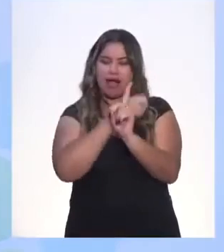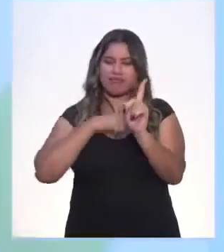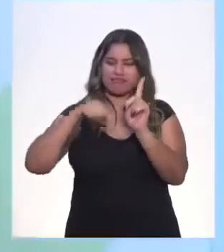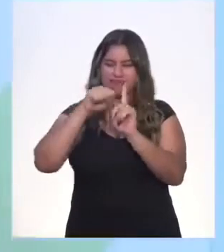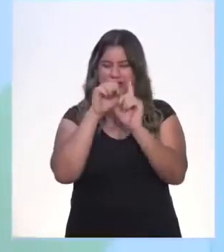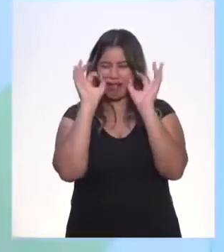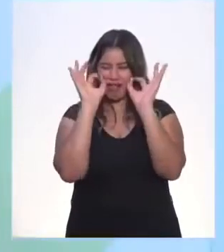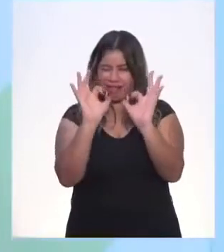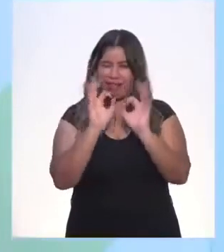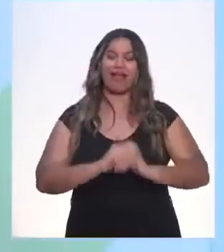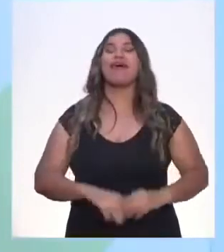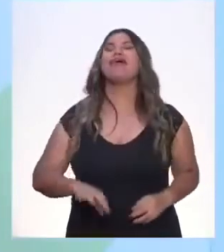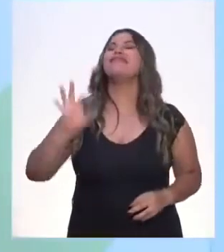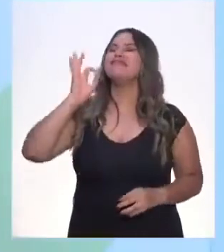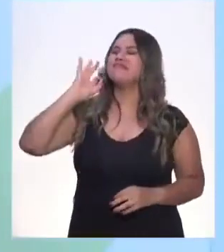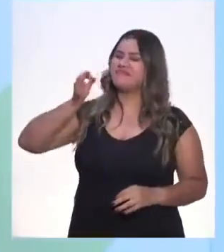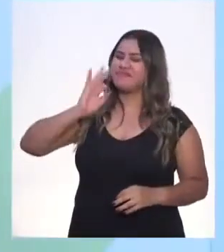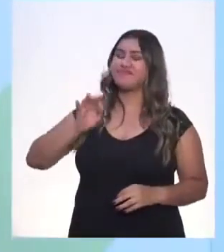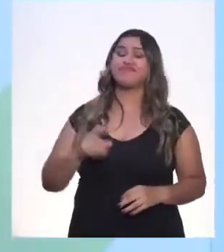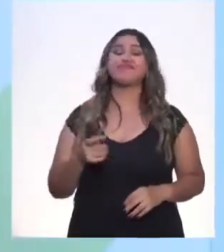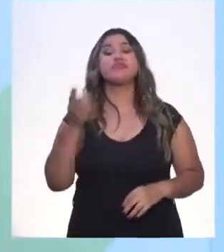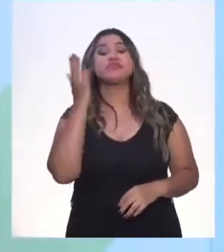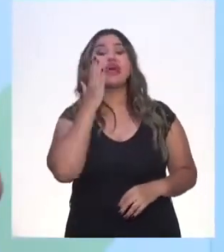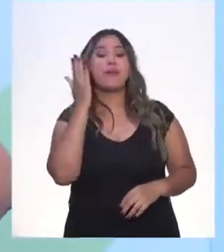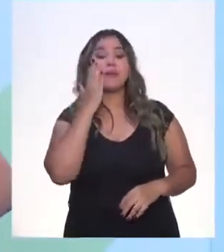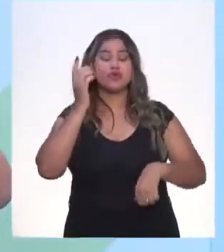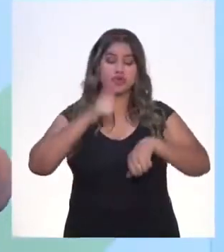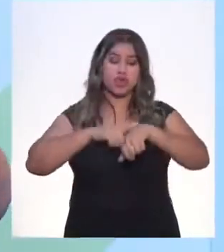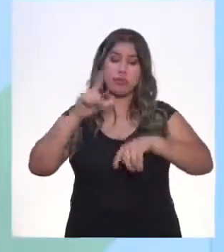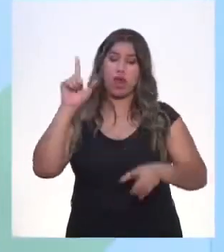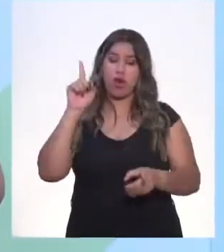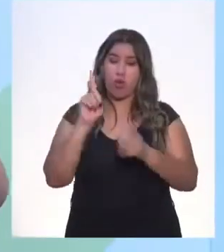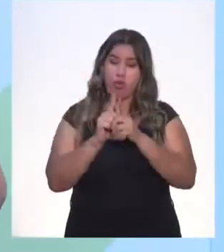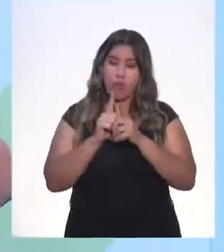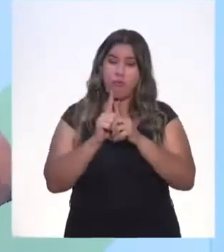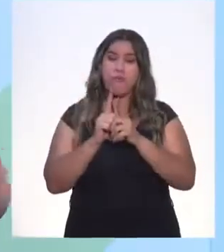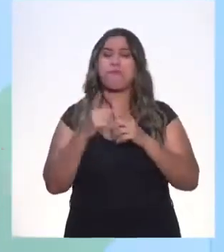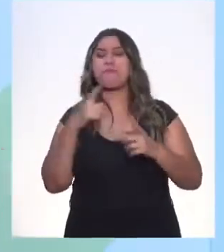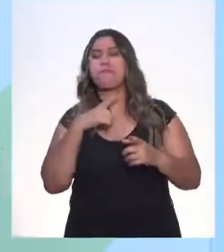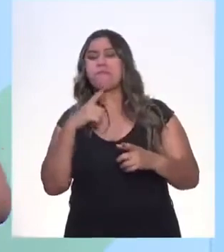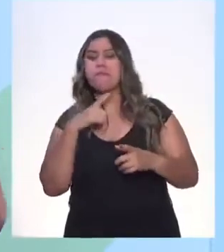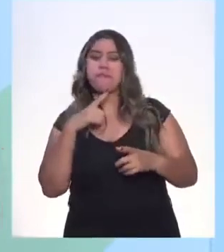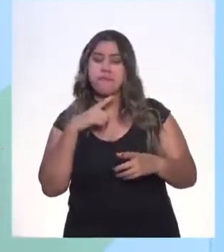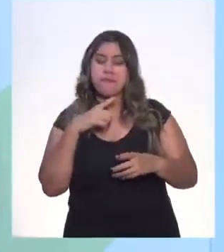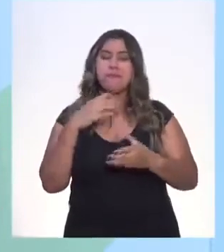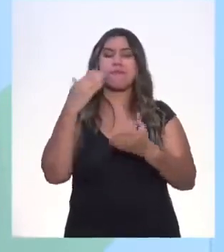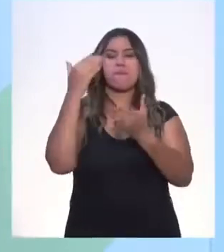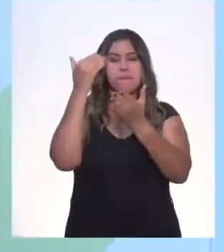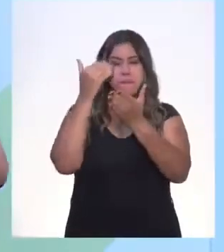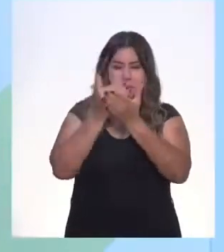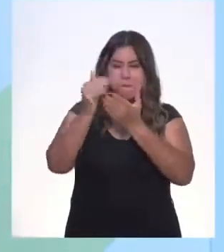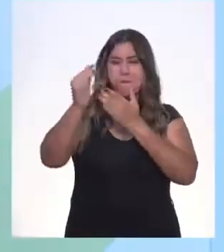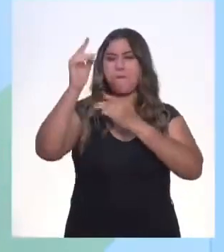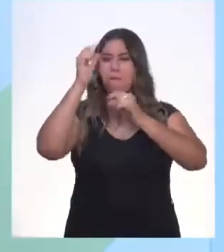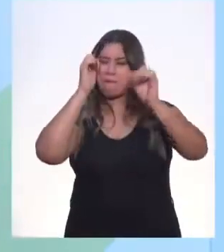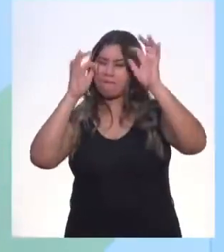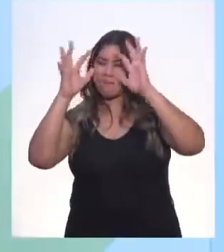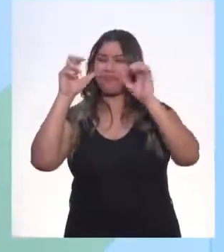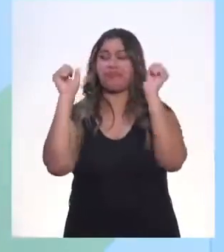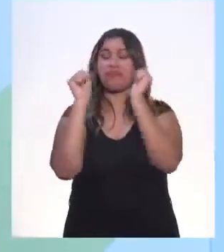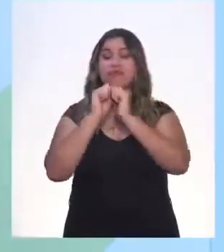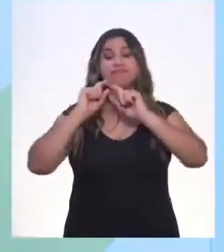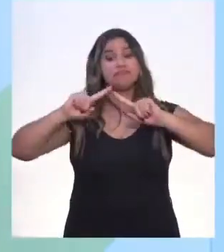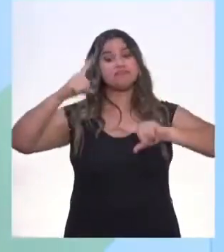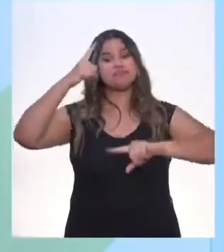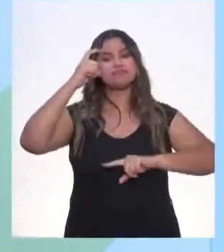Fabi? Exatamente. A gente sabe que o tempo da aula é curto, então, lembrando, a gente vai dar aqui, né, aquela introdução, pensar junto, mas a ideia é